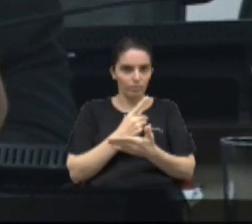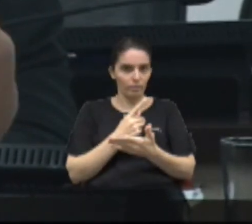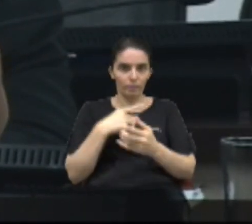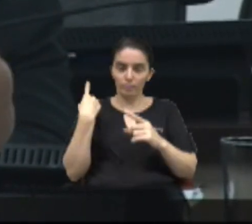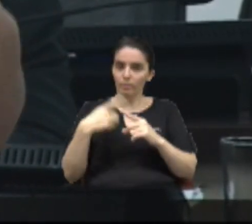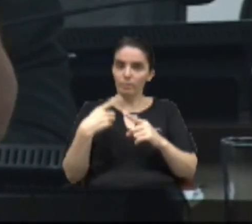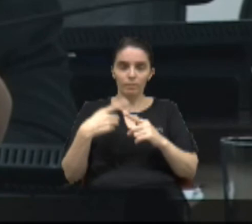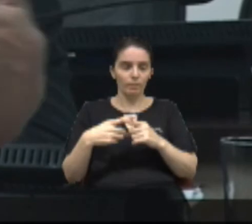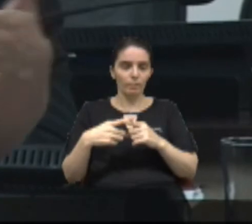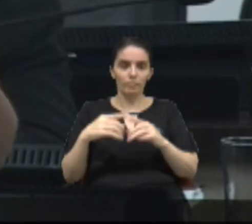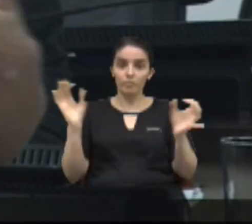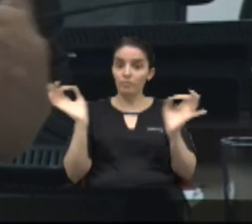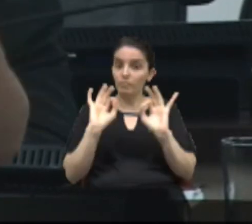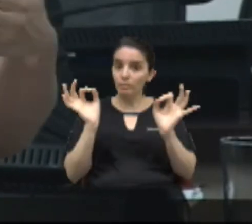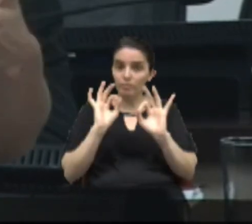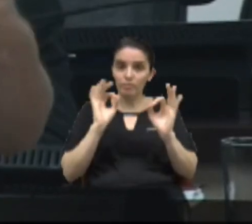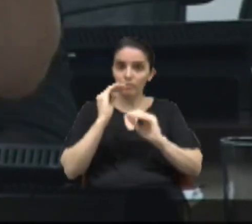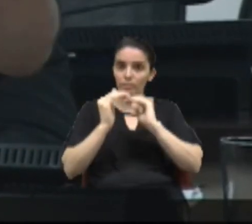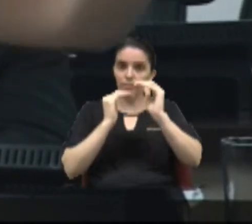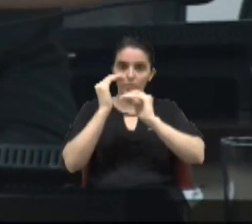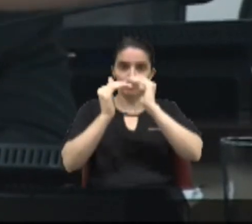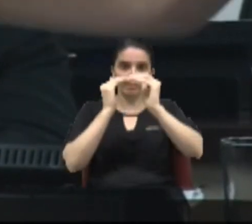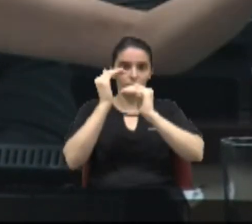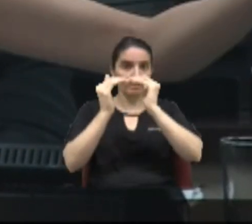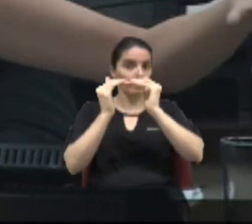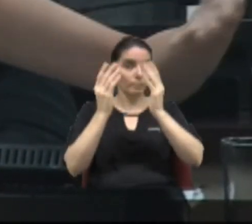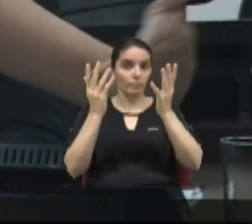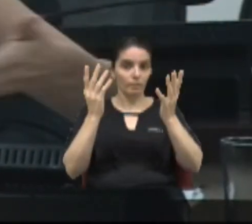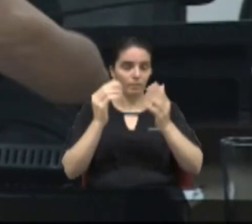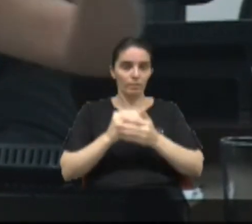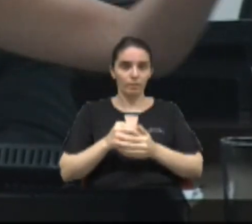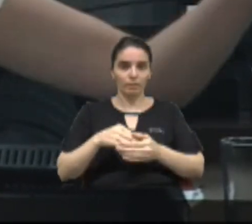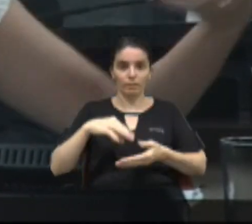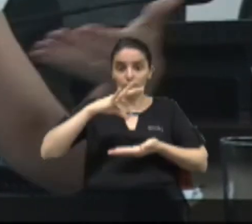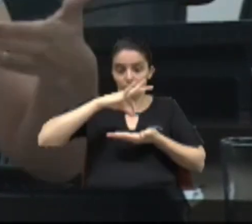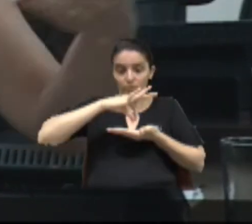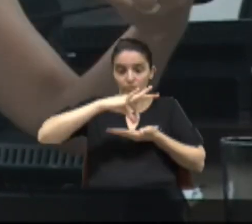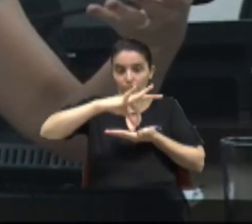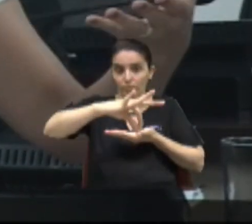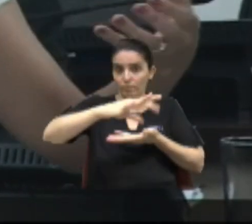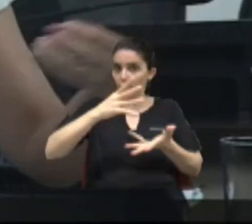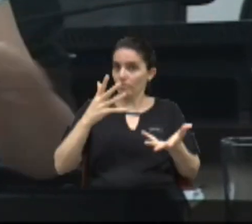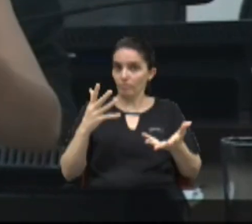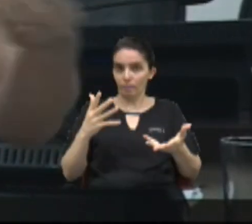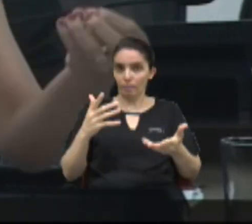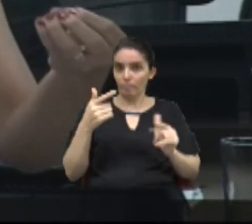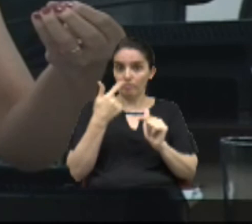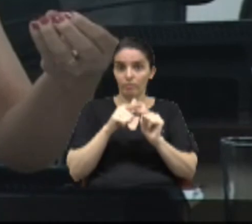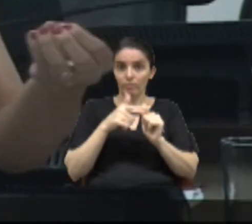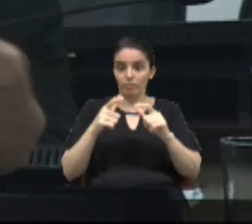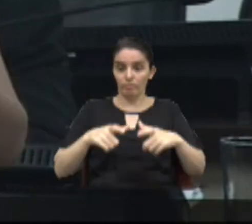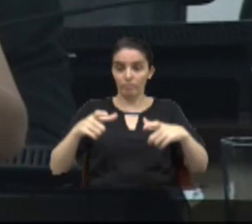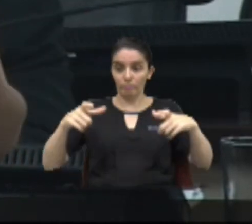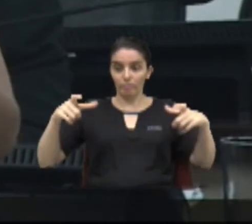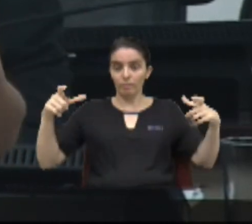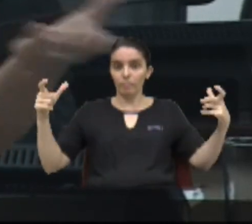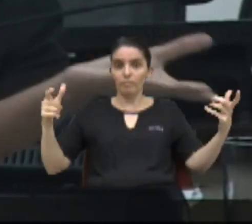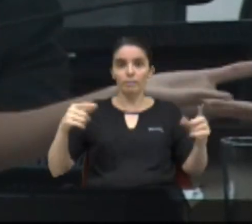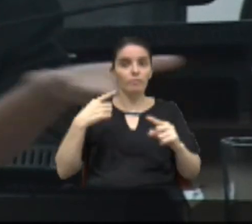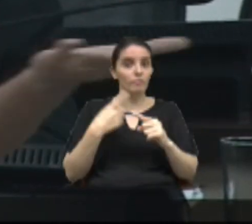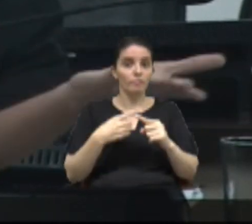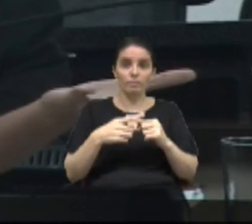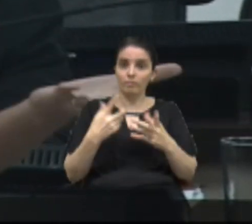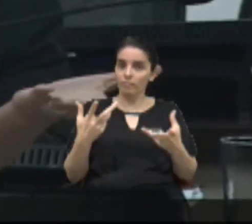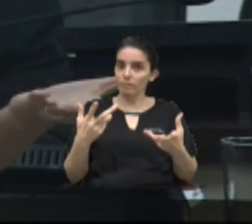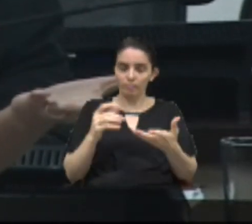nenhuma ferramenta em termos de desenvolvimento de aplicativo. Veja a Uber aqui, todo o Celeuma que está acontecendo e todo o Huawei que está acontecendo por direcionamento